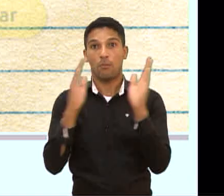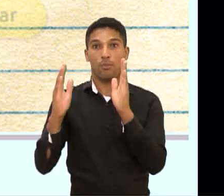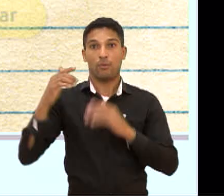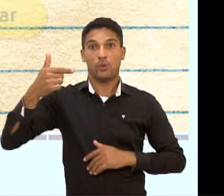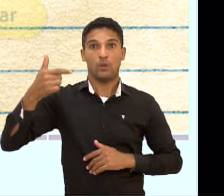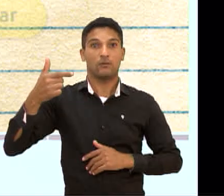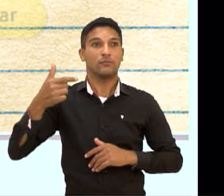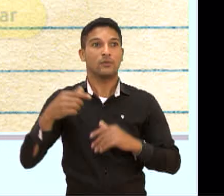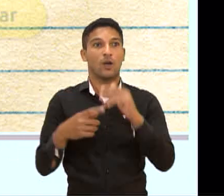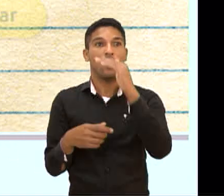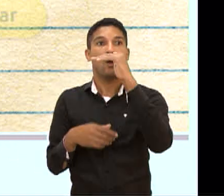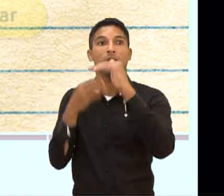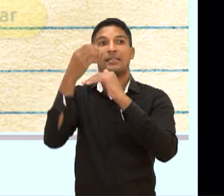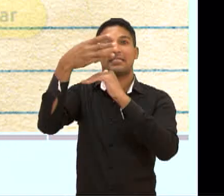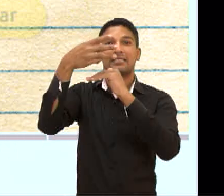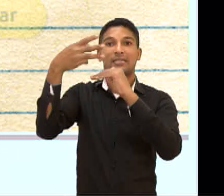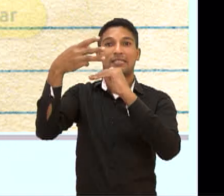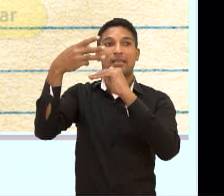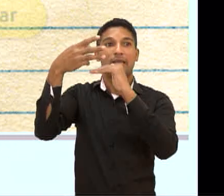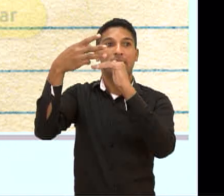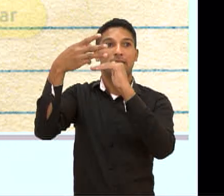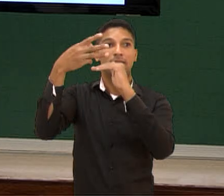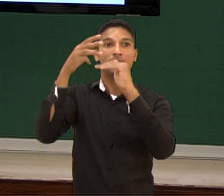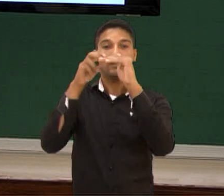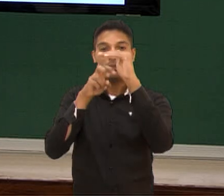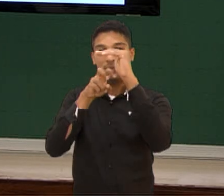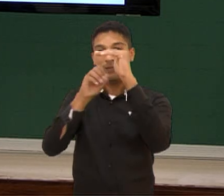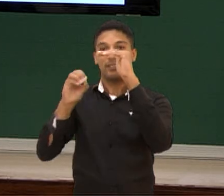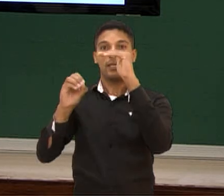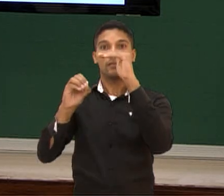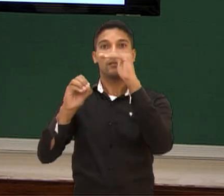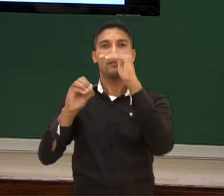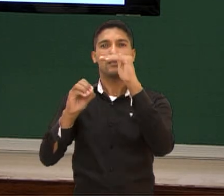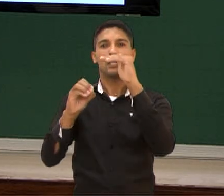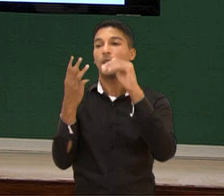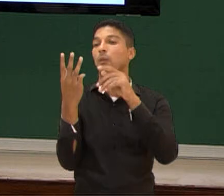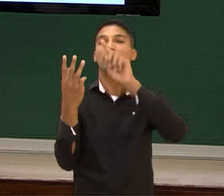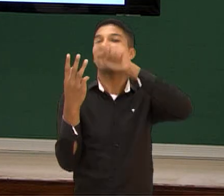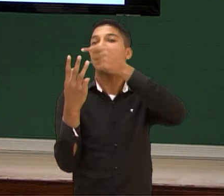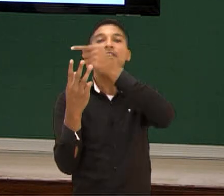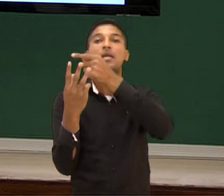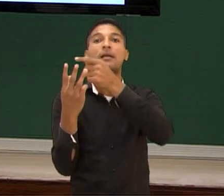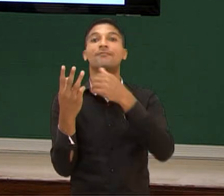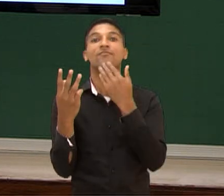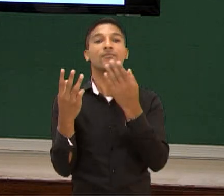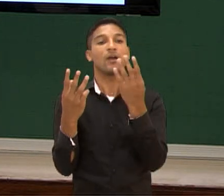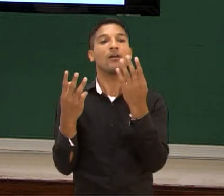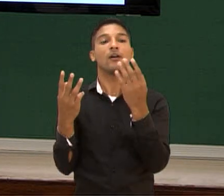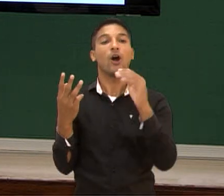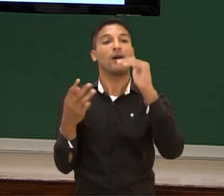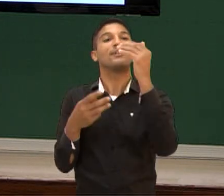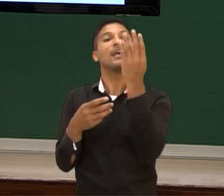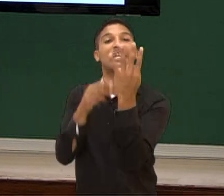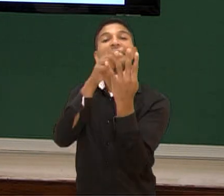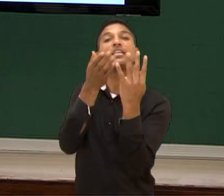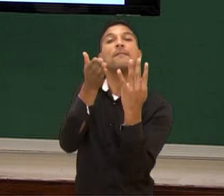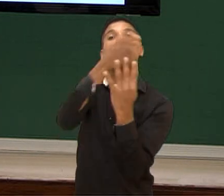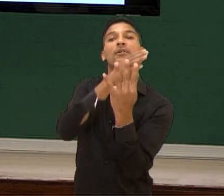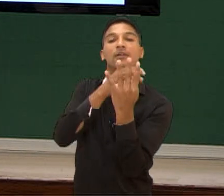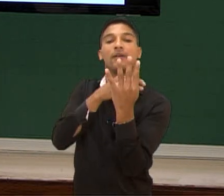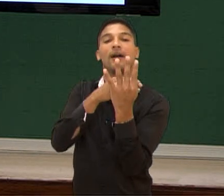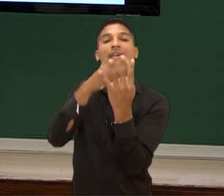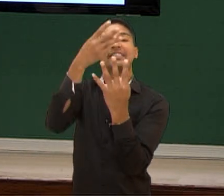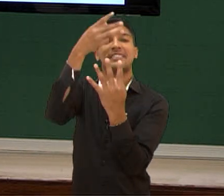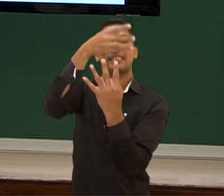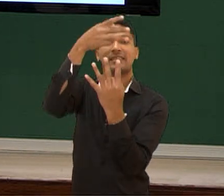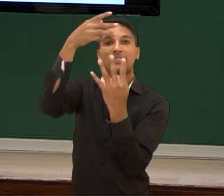33/500 avos. Já não está na minha fração decimal ainda, eu preciso deixá-la. Quais seriam as possibilidades? Eu tenho aqui ou expandir